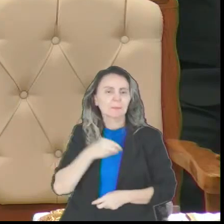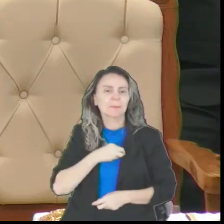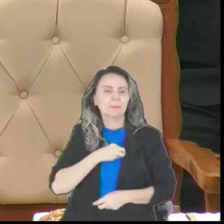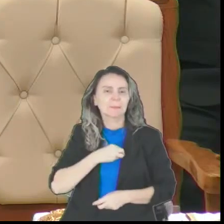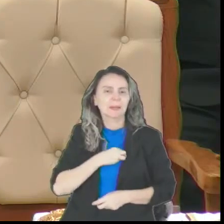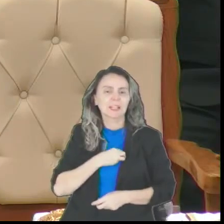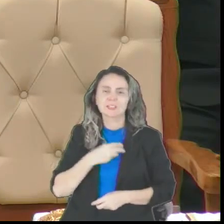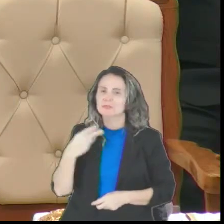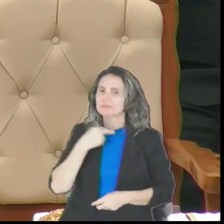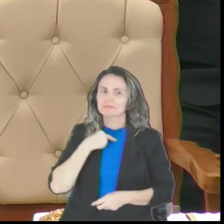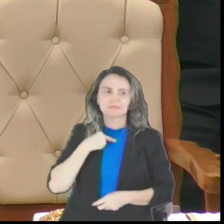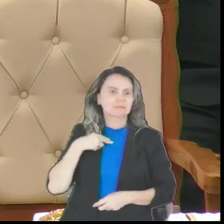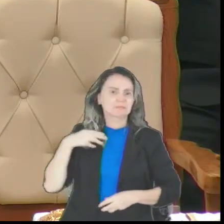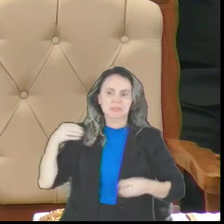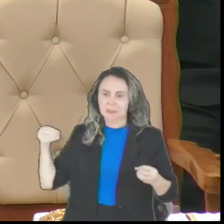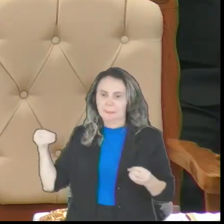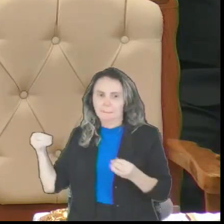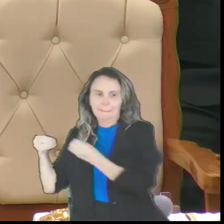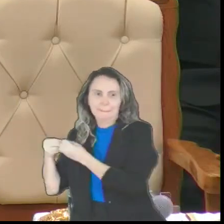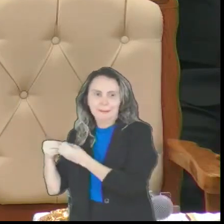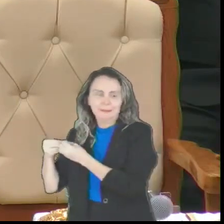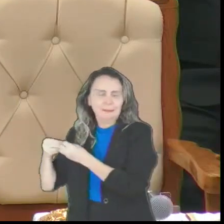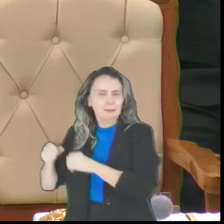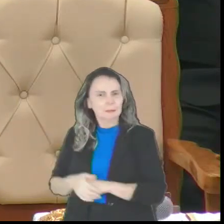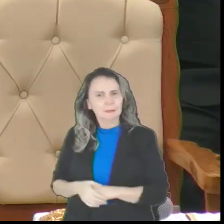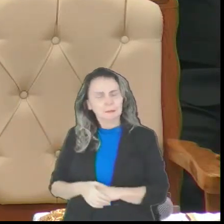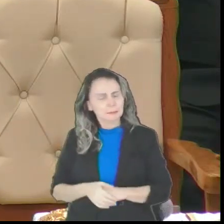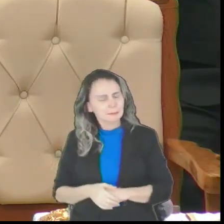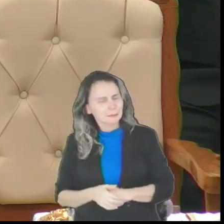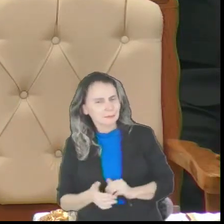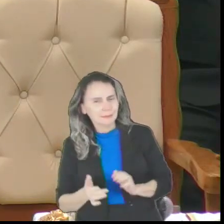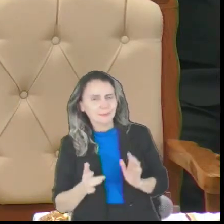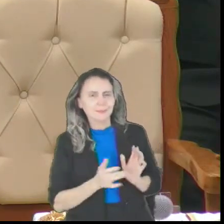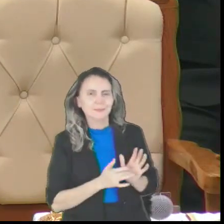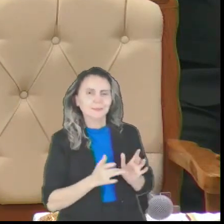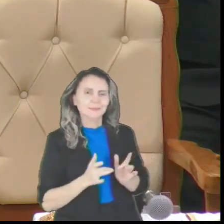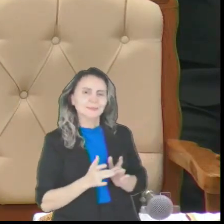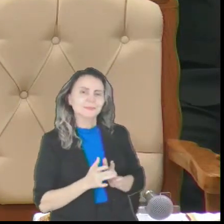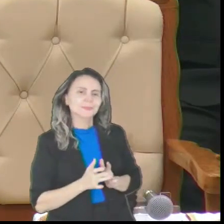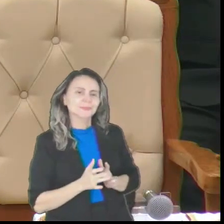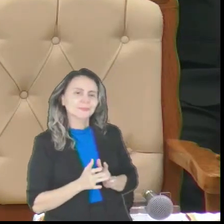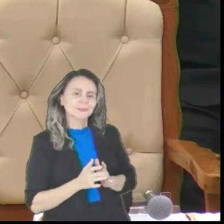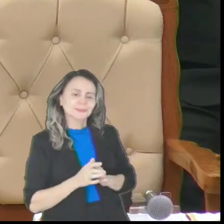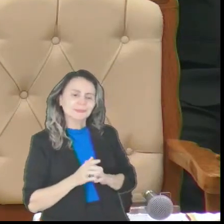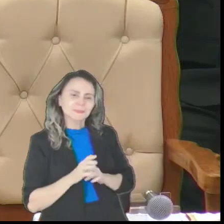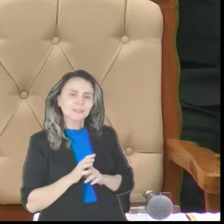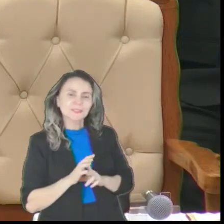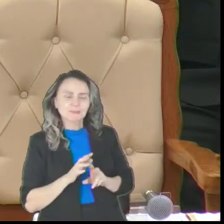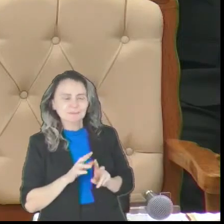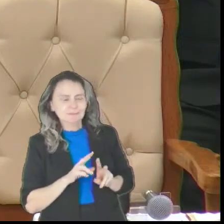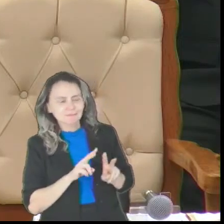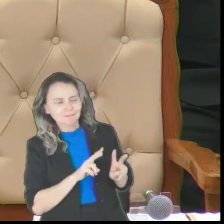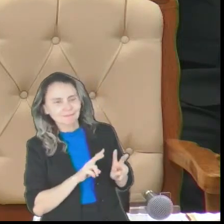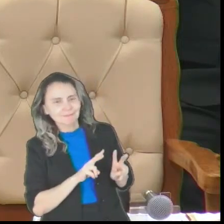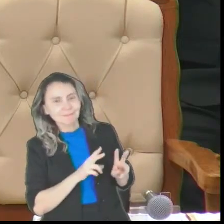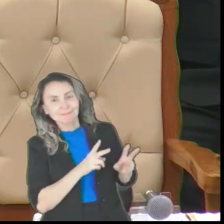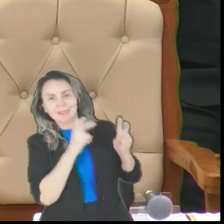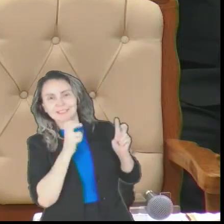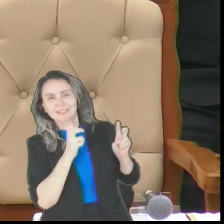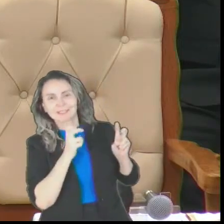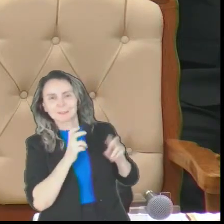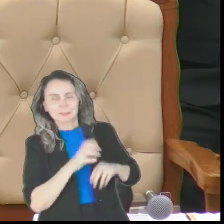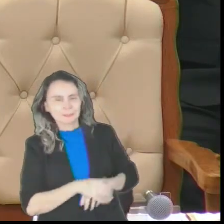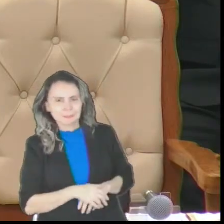a Jesus. Jesus observou a intenção do coração e olha para Simão e diz: Simão, uma coisa